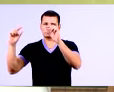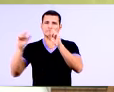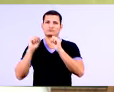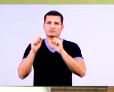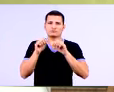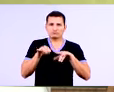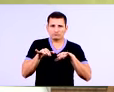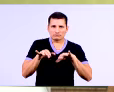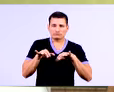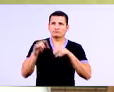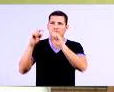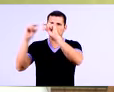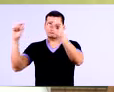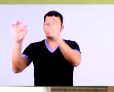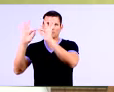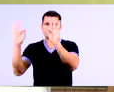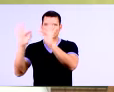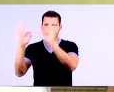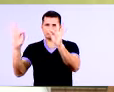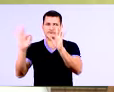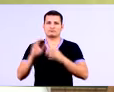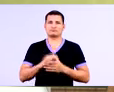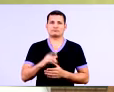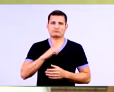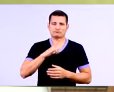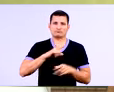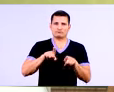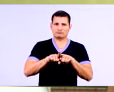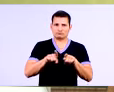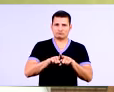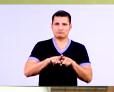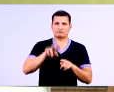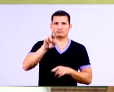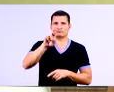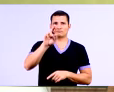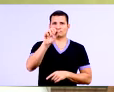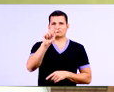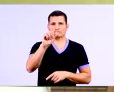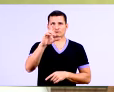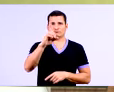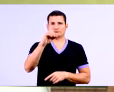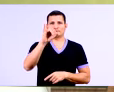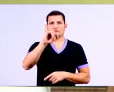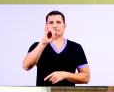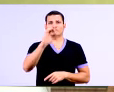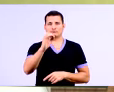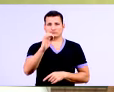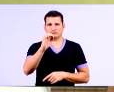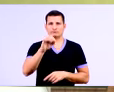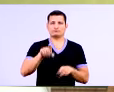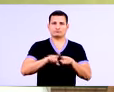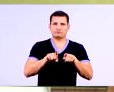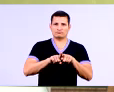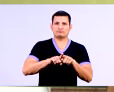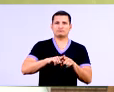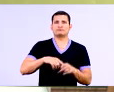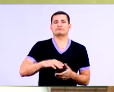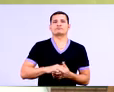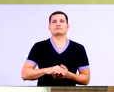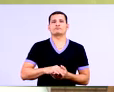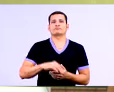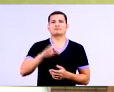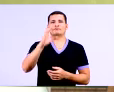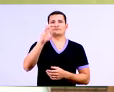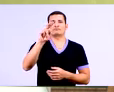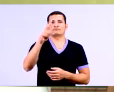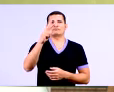daquele elemento. Mas aí teria o elemento radio button, para você marcar as opções, né? O checkbox, que você também pode escolher